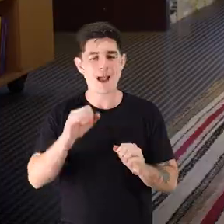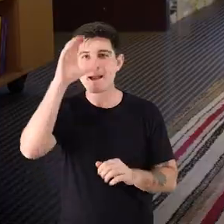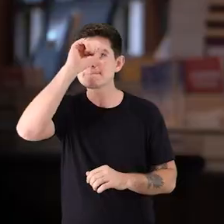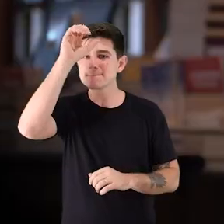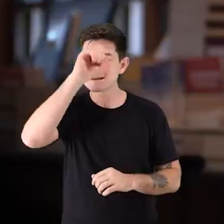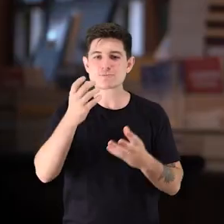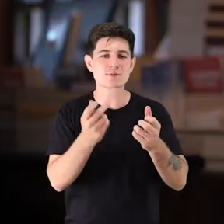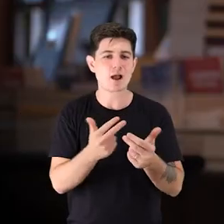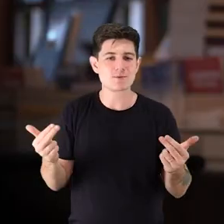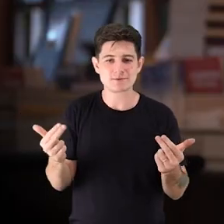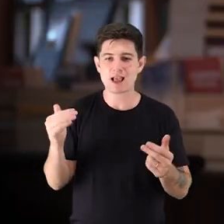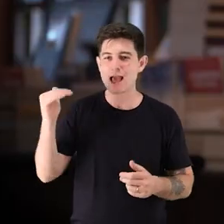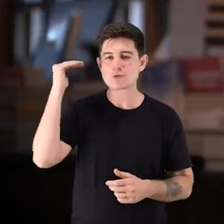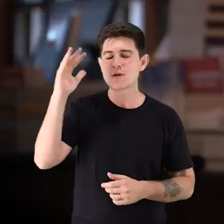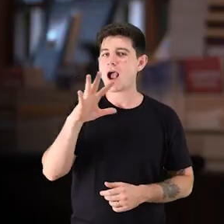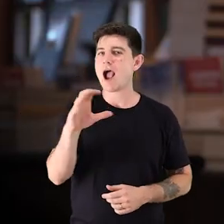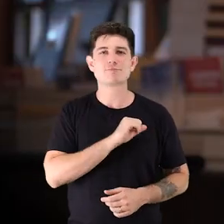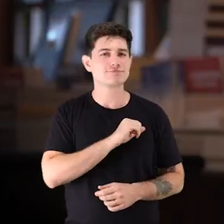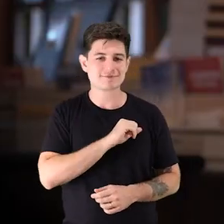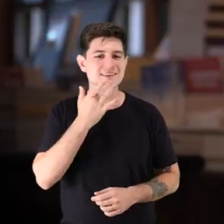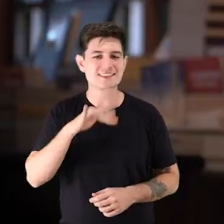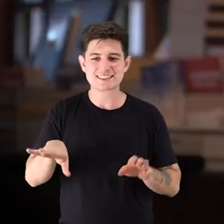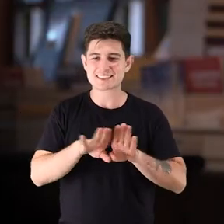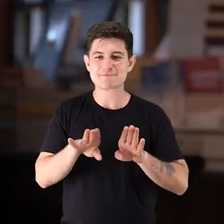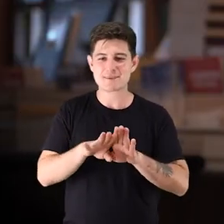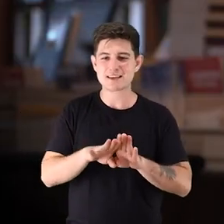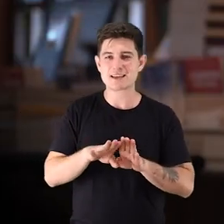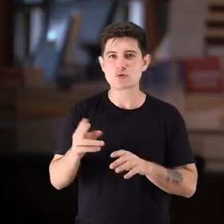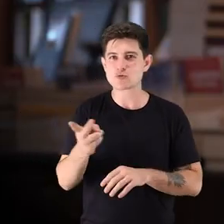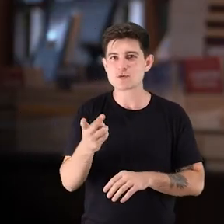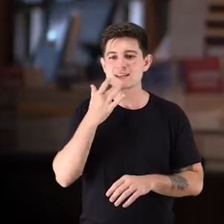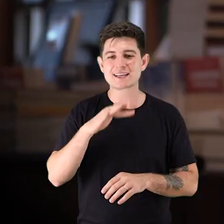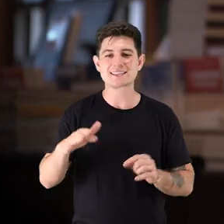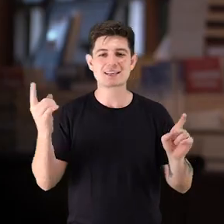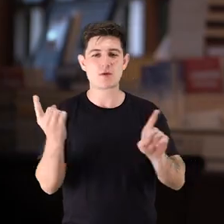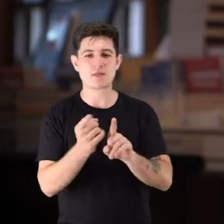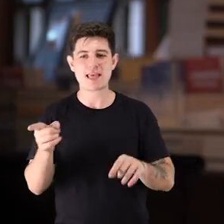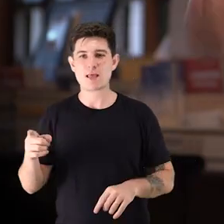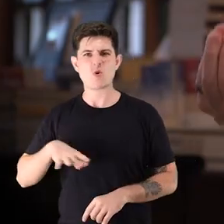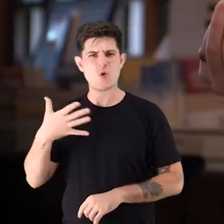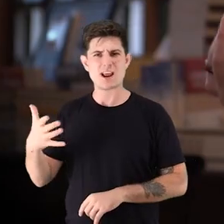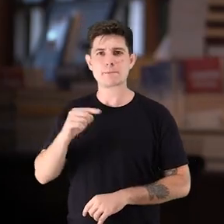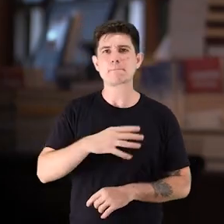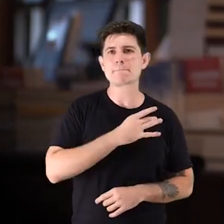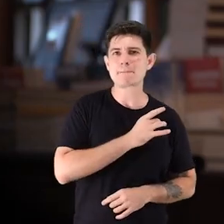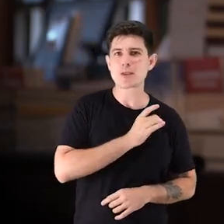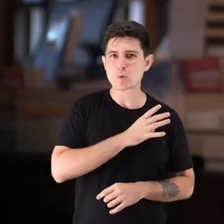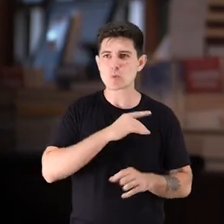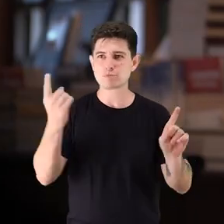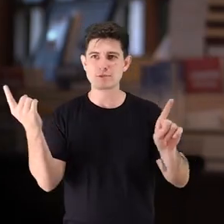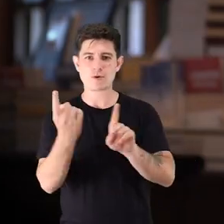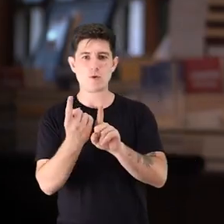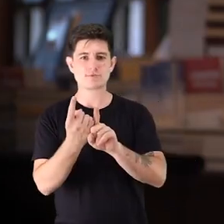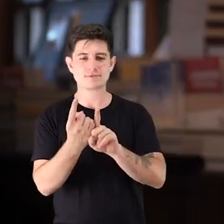cada um pode aprender com... É uma história linda, né? Os adultos amam, as crianças amam. De como essas duas crianças se encontram, né? Um que tem muita coragem, Sim. outro que tem